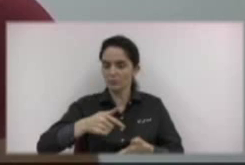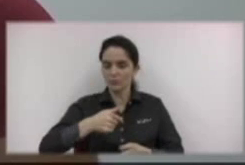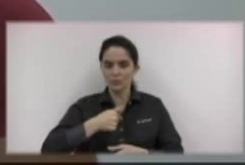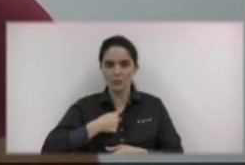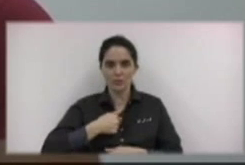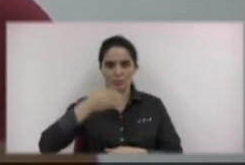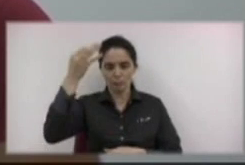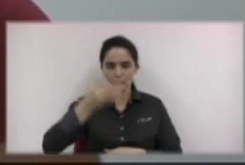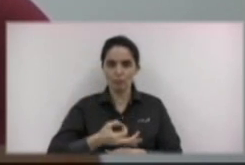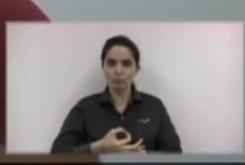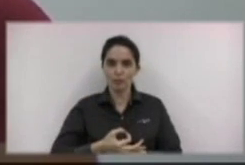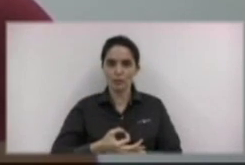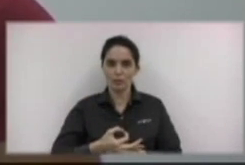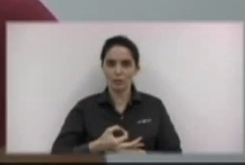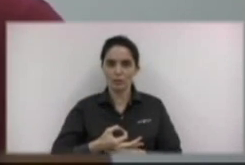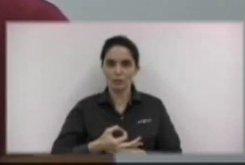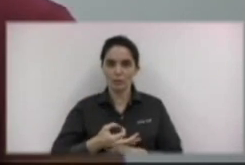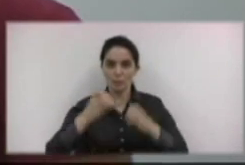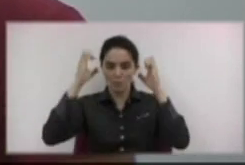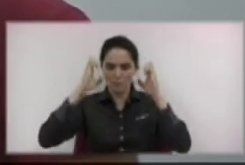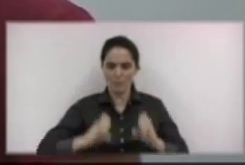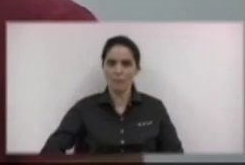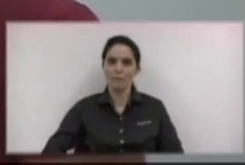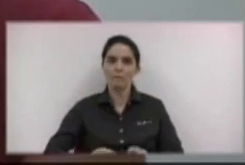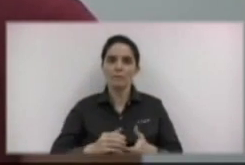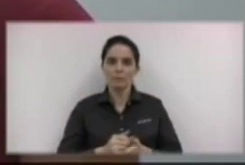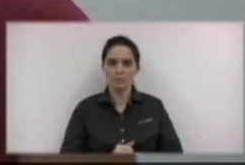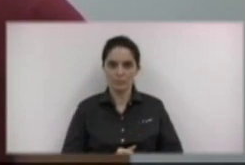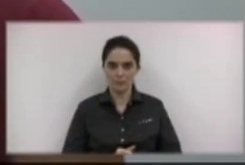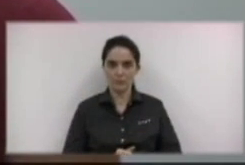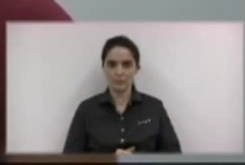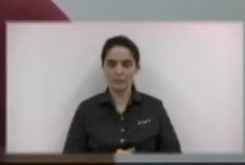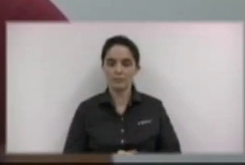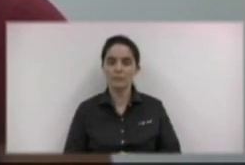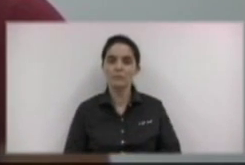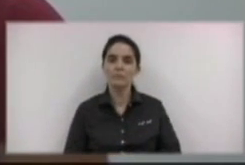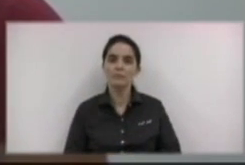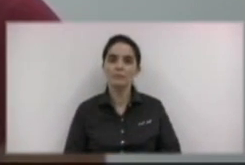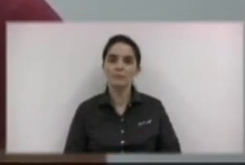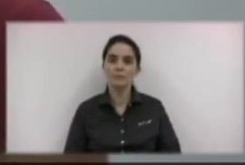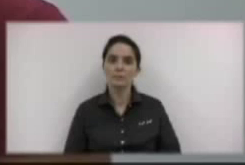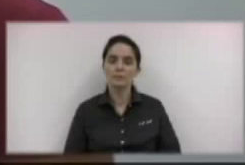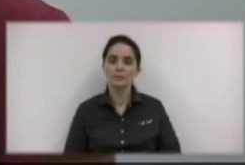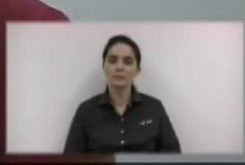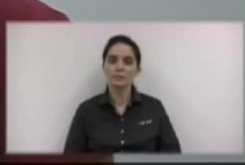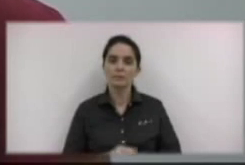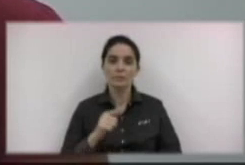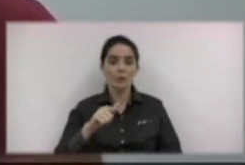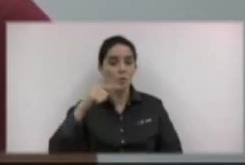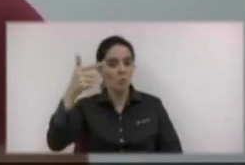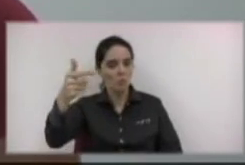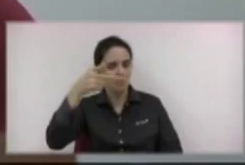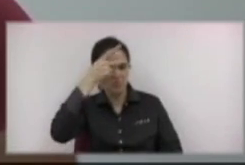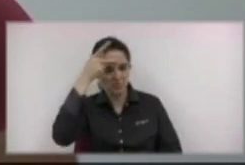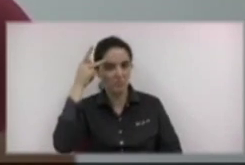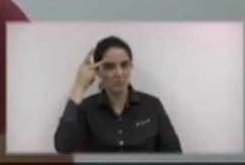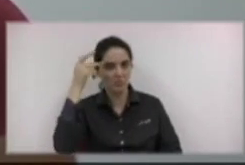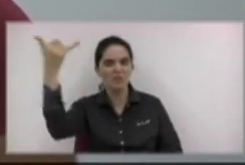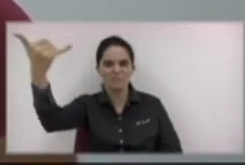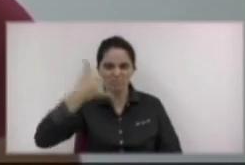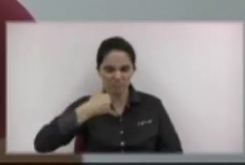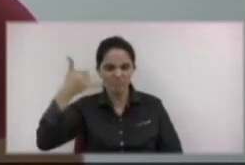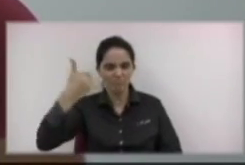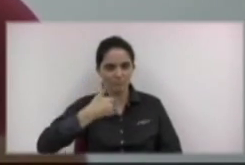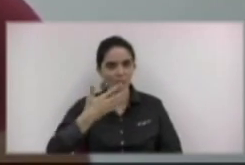moral, sobre o meu compromisso com a ética, sobre o meu compromisso com o contrato da coisa pública. Outras denúncias infundadas virão,